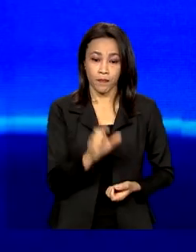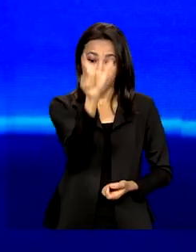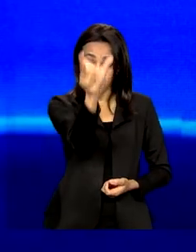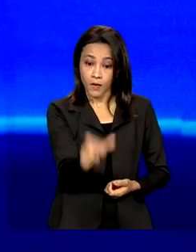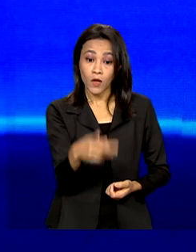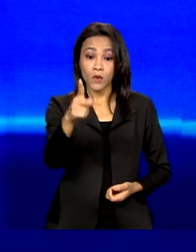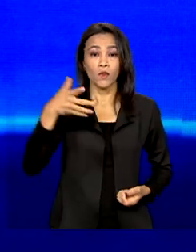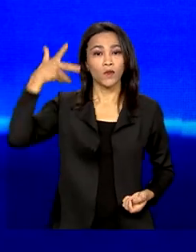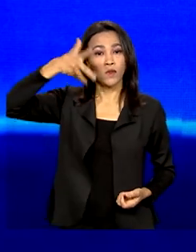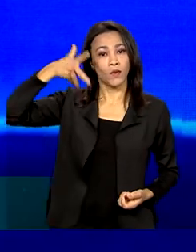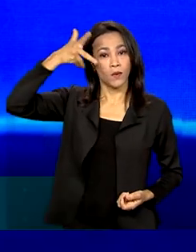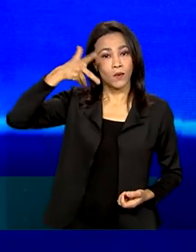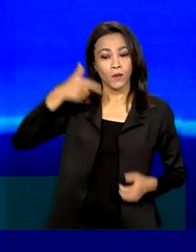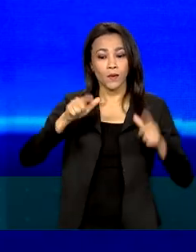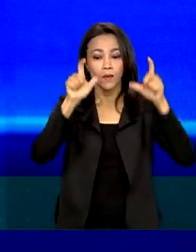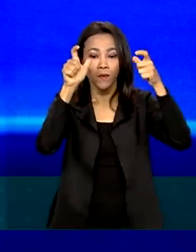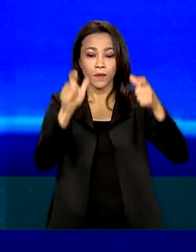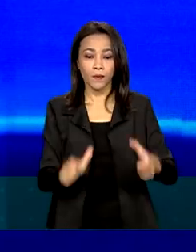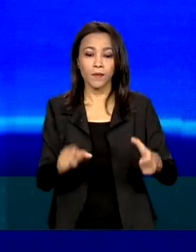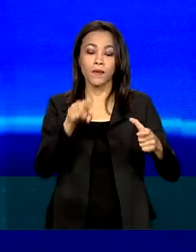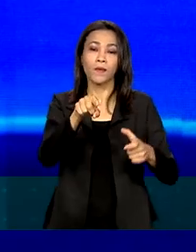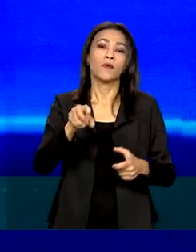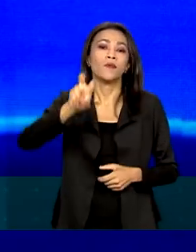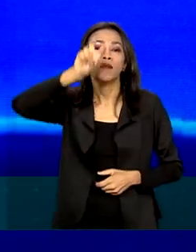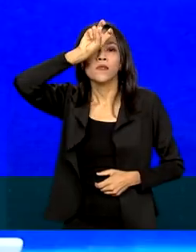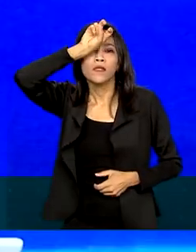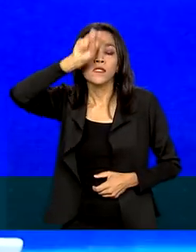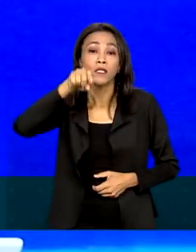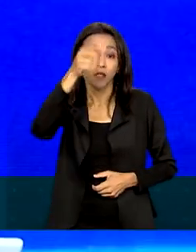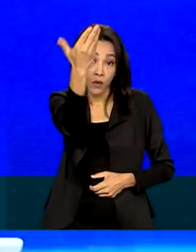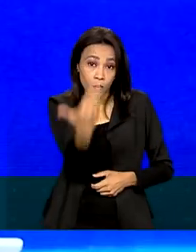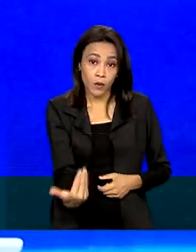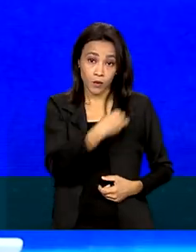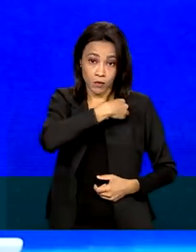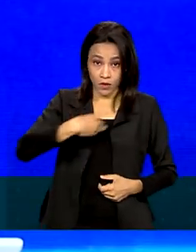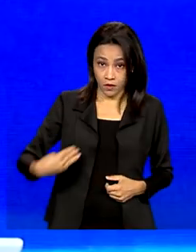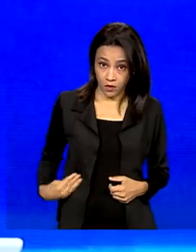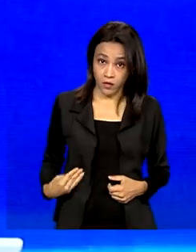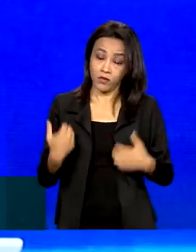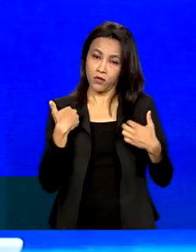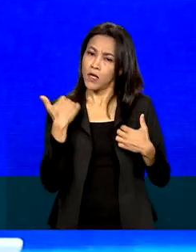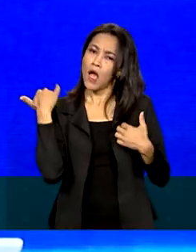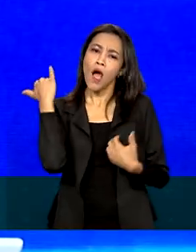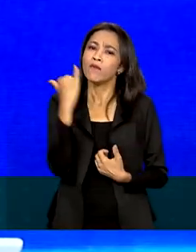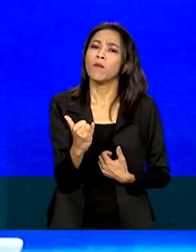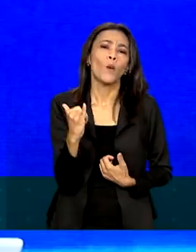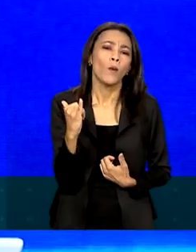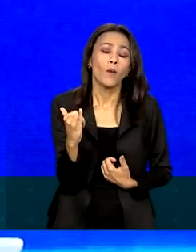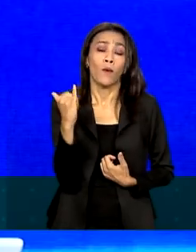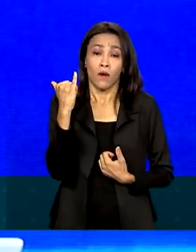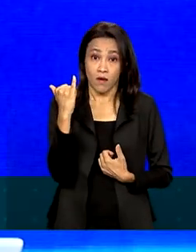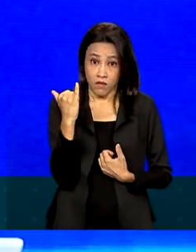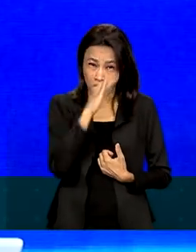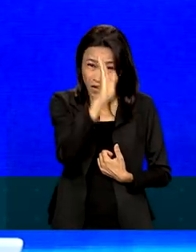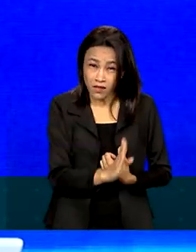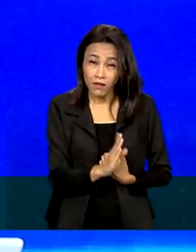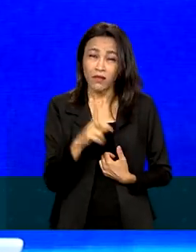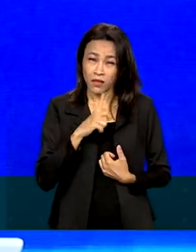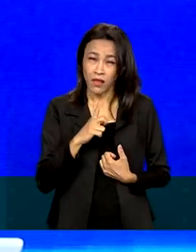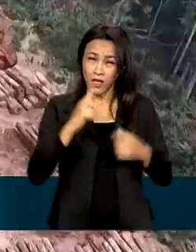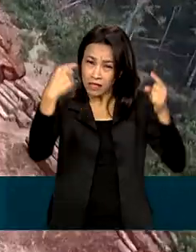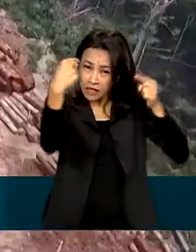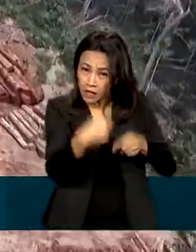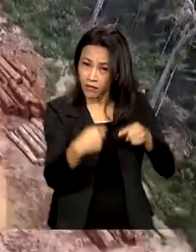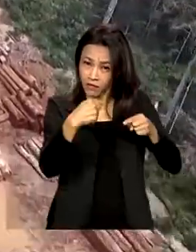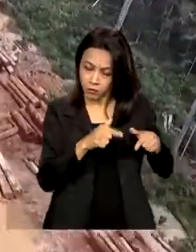na COP27, no Egito, o ministro do Meio Ambiente, Joaquim Leite, afirmou que o Brasil ainda tem desafios ambientais a